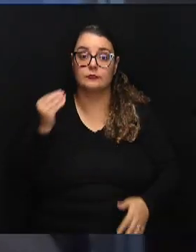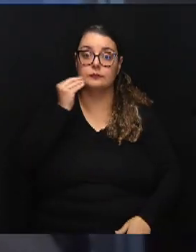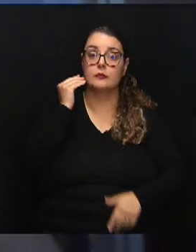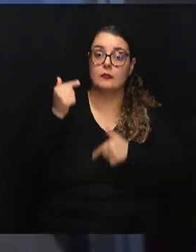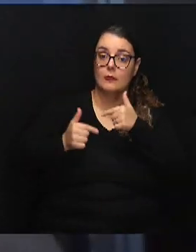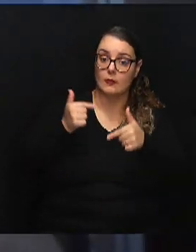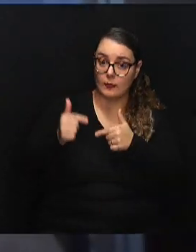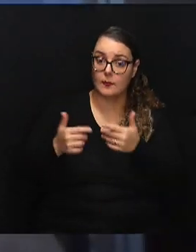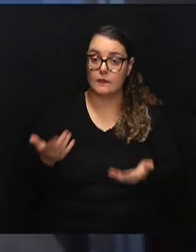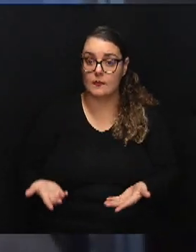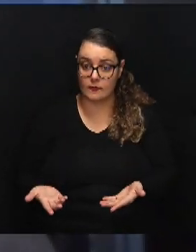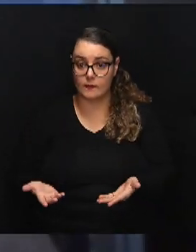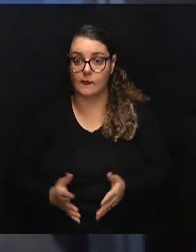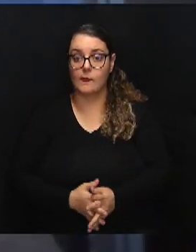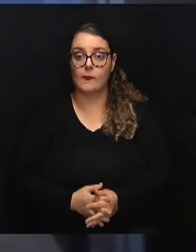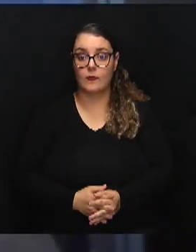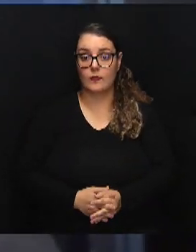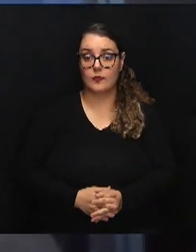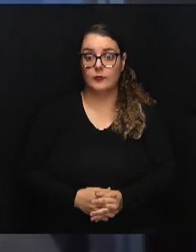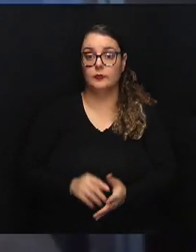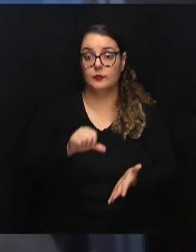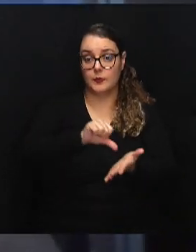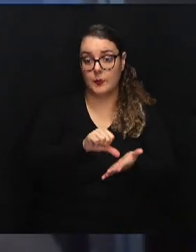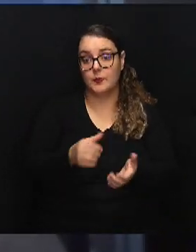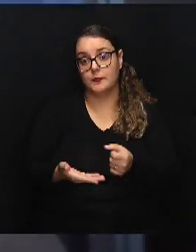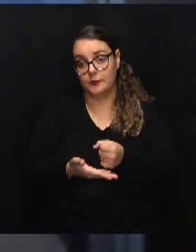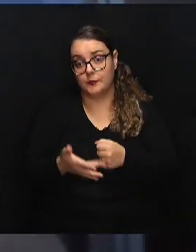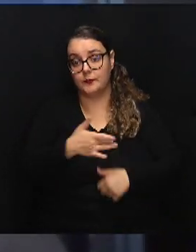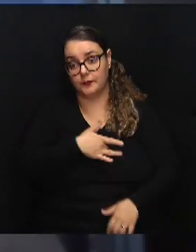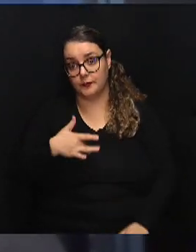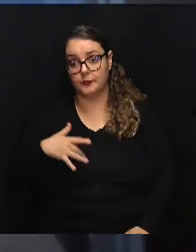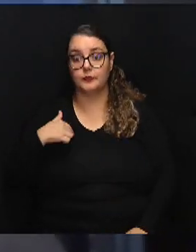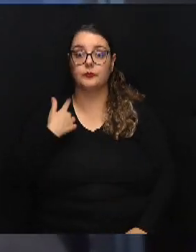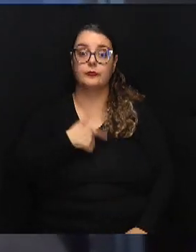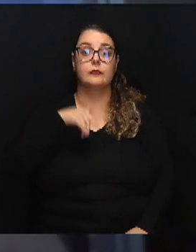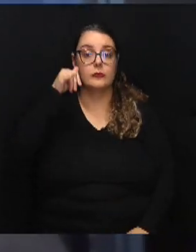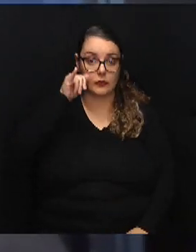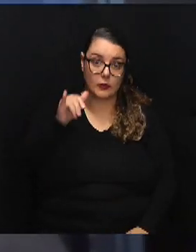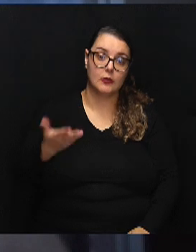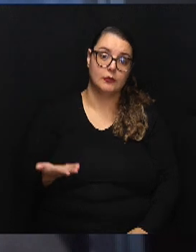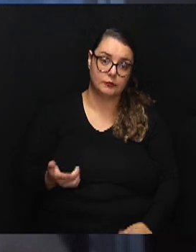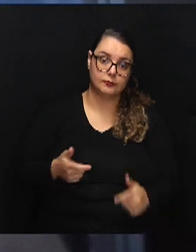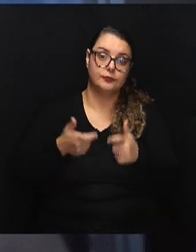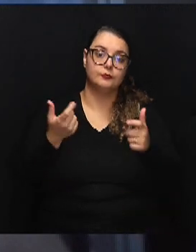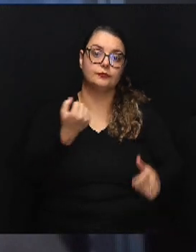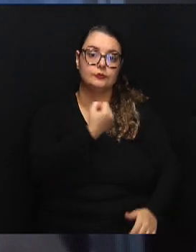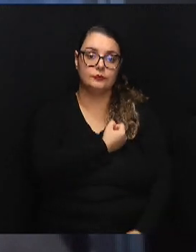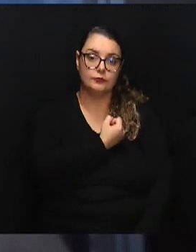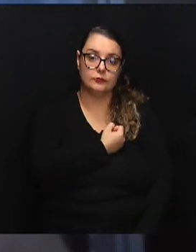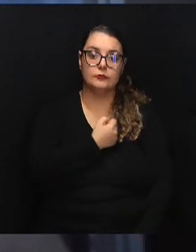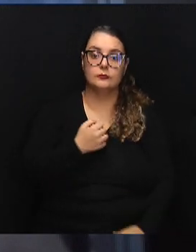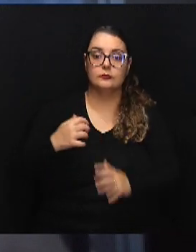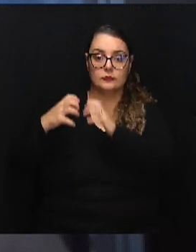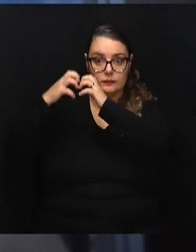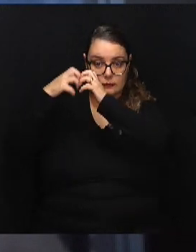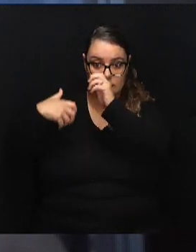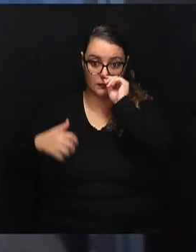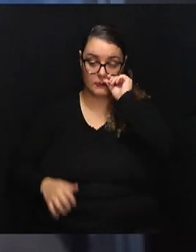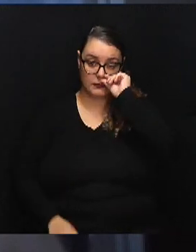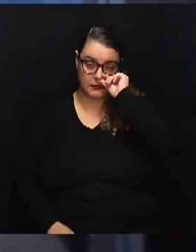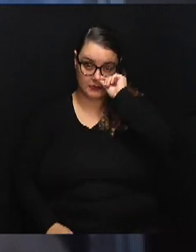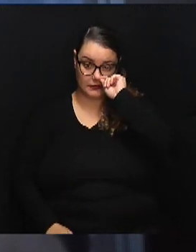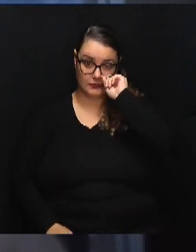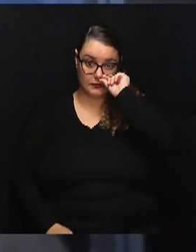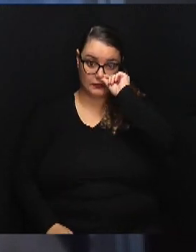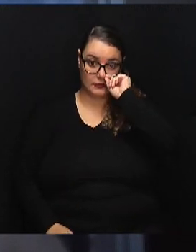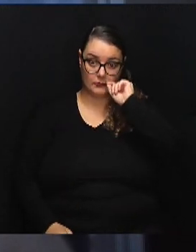trabalhar para que, lá na unidade básica de saúde, para que a gente possa evitar o maior número de AVCs aí ao longo da vida de